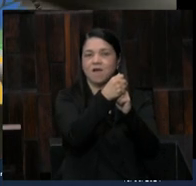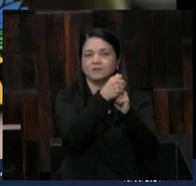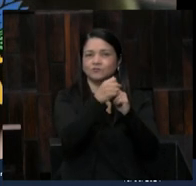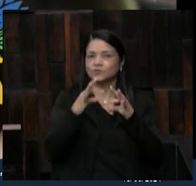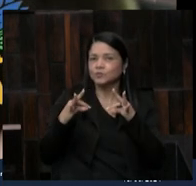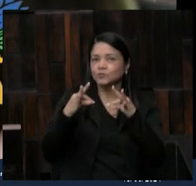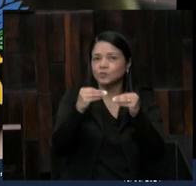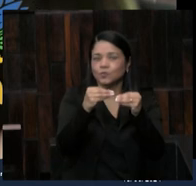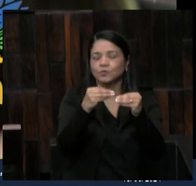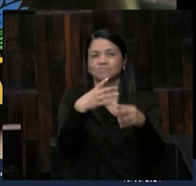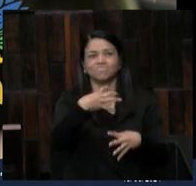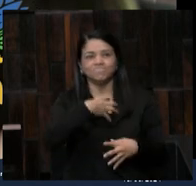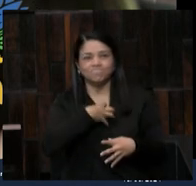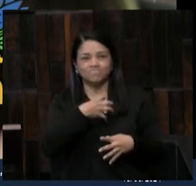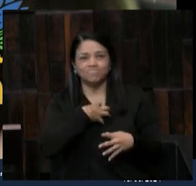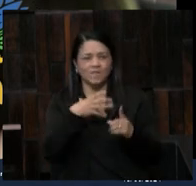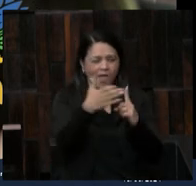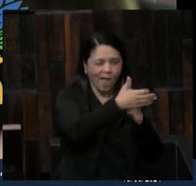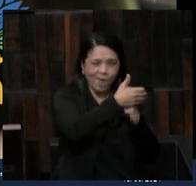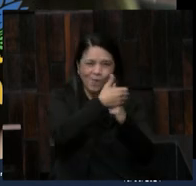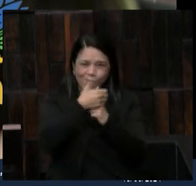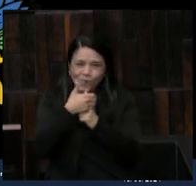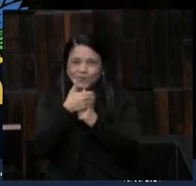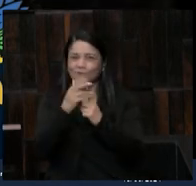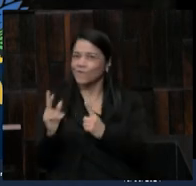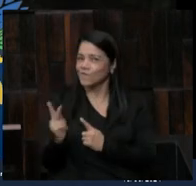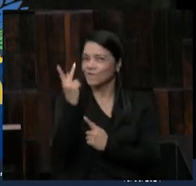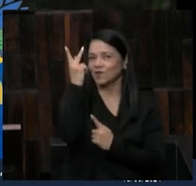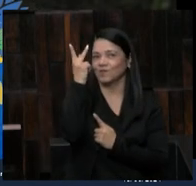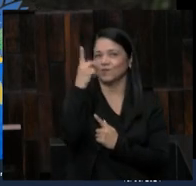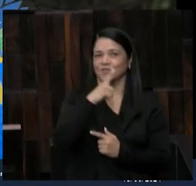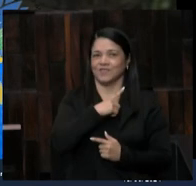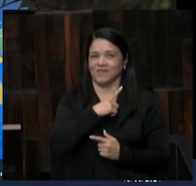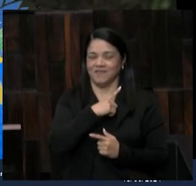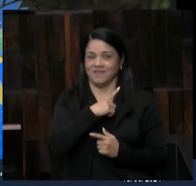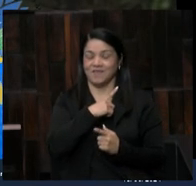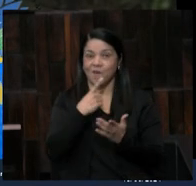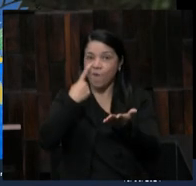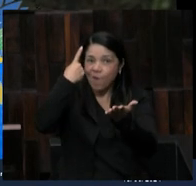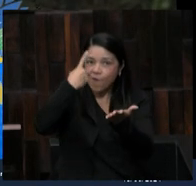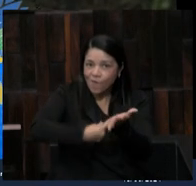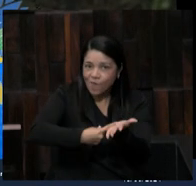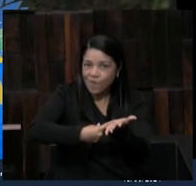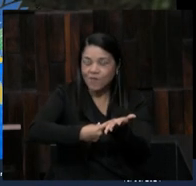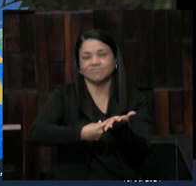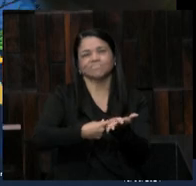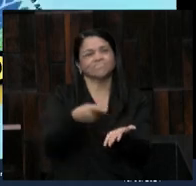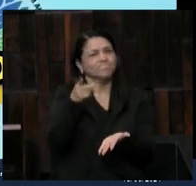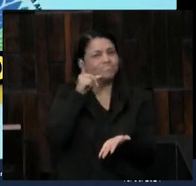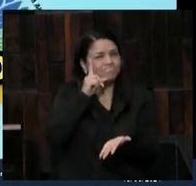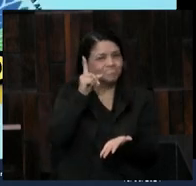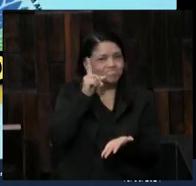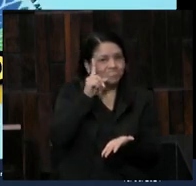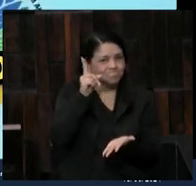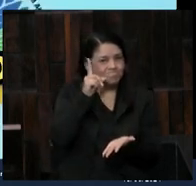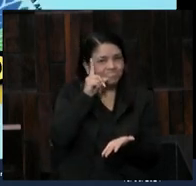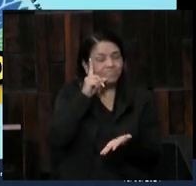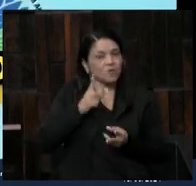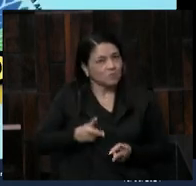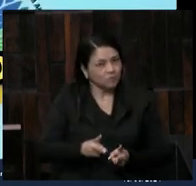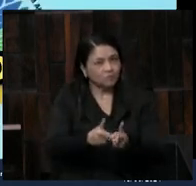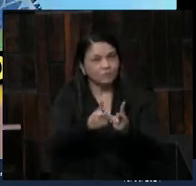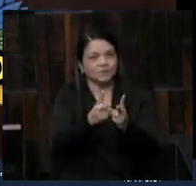todos possam se sentir acolhidos e valorizados. E nosso compromisso é constante. E queremos